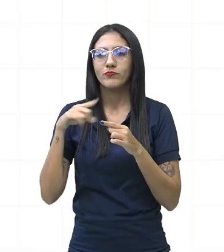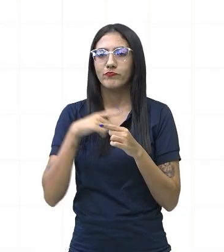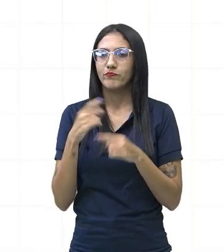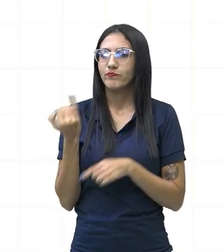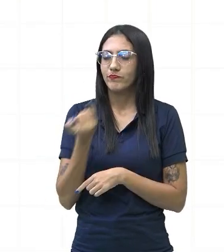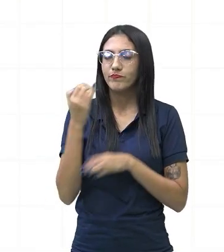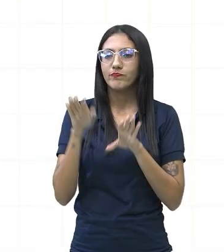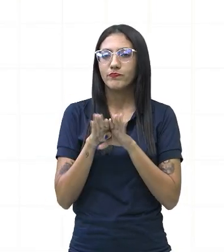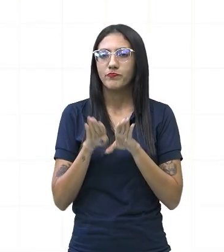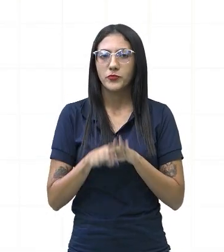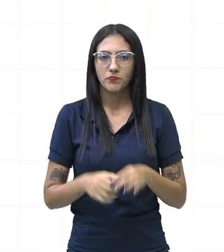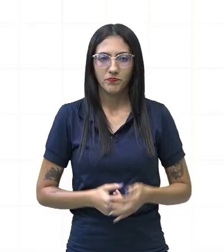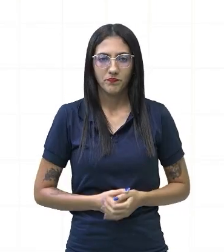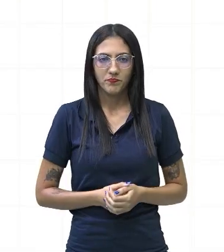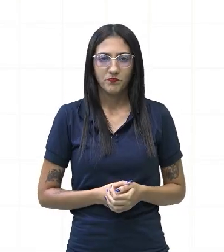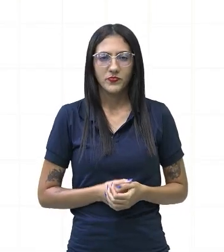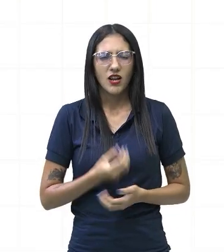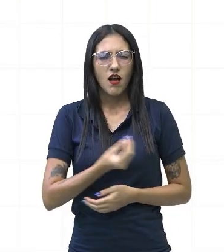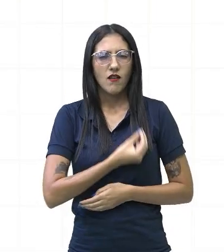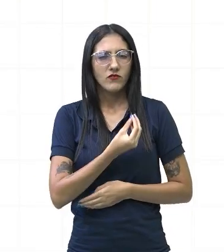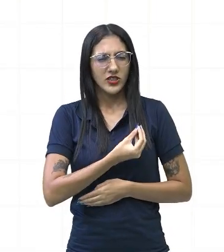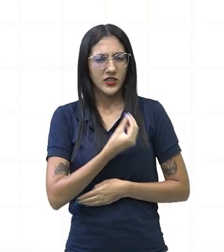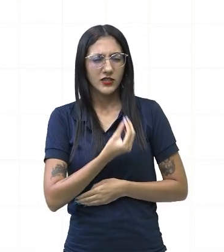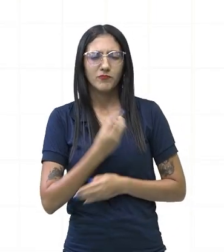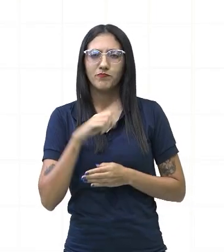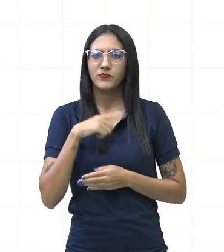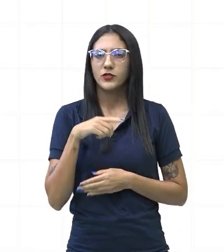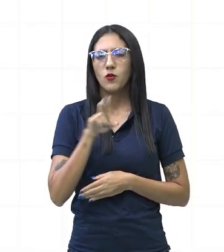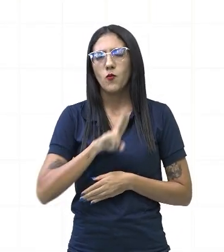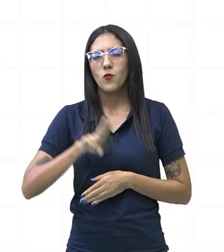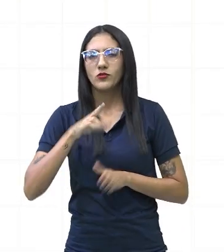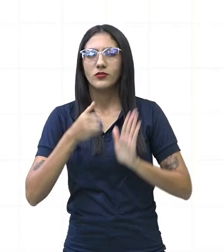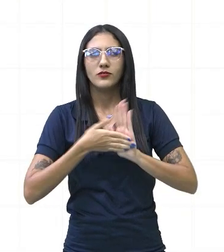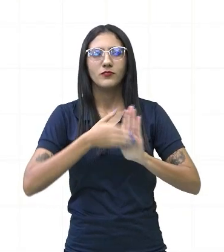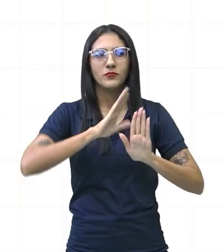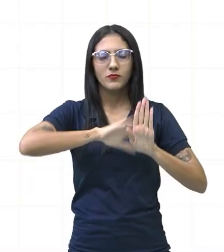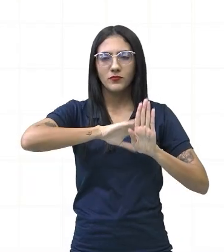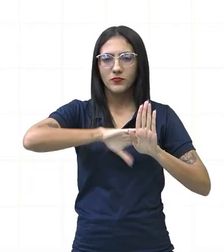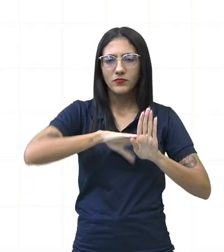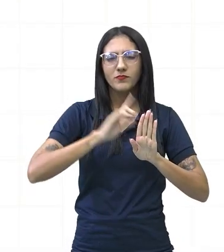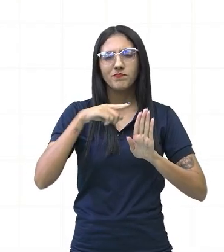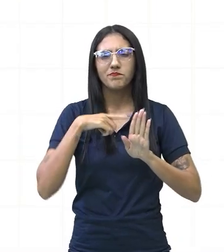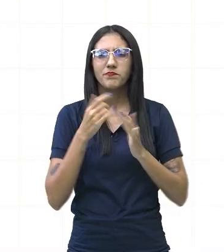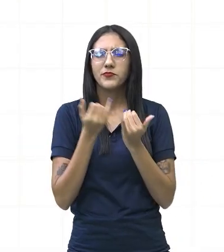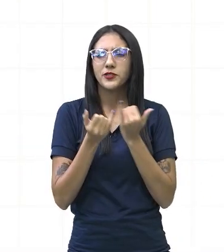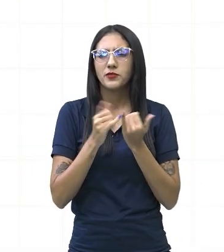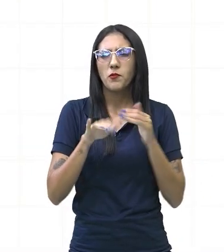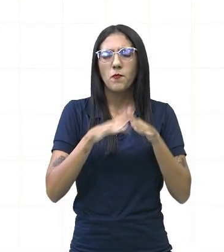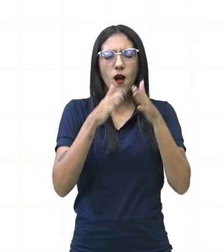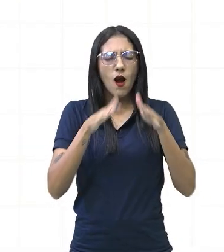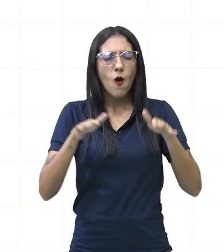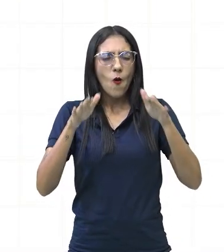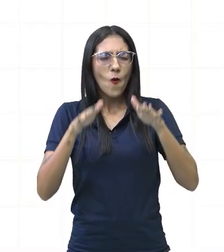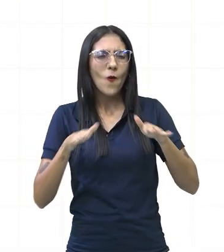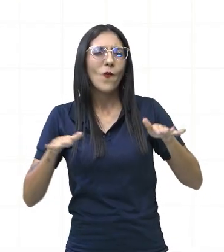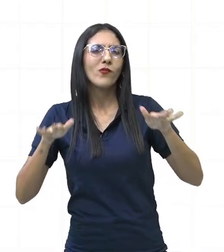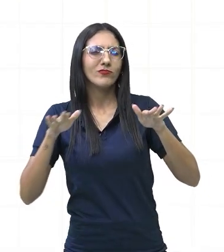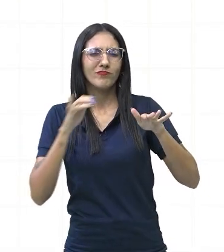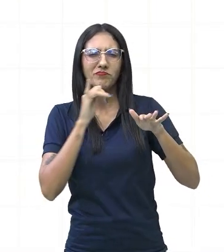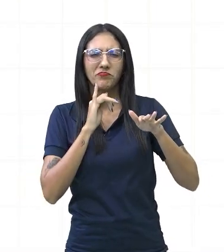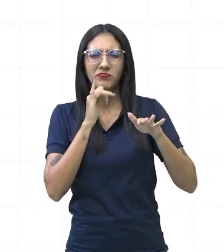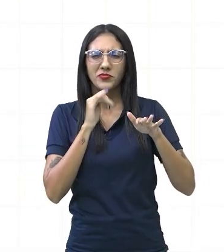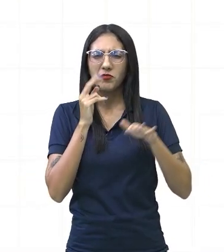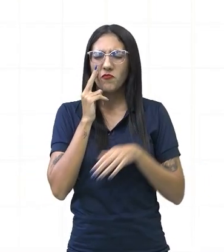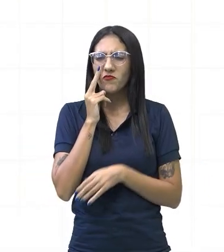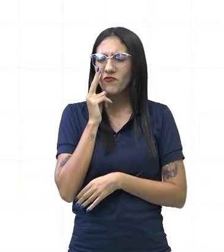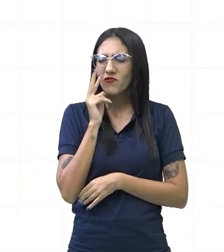A vida vem em ondas como o mar, num indo e vindo infinito. Tudo que se vê não é igual ao